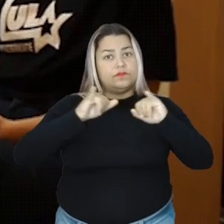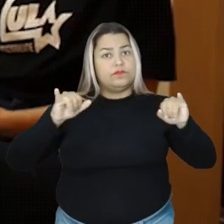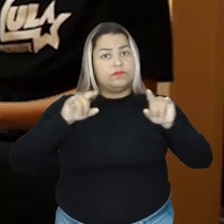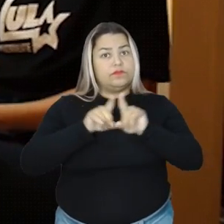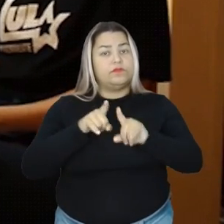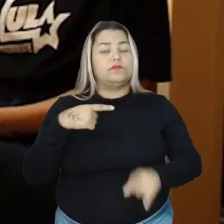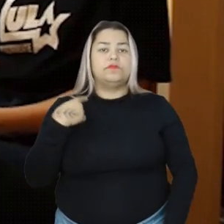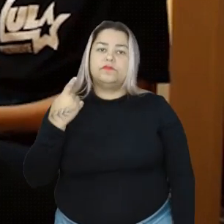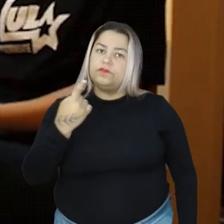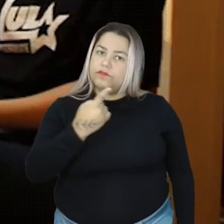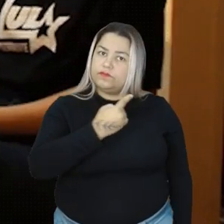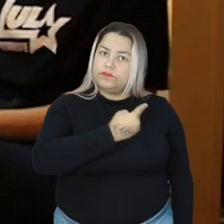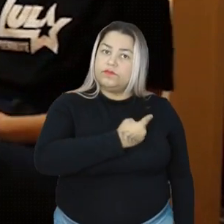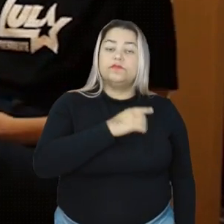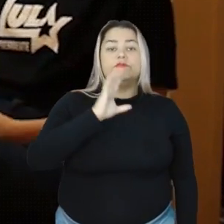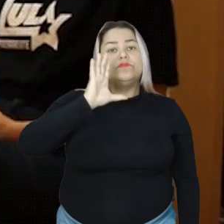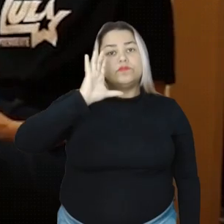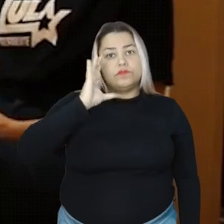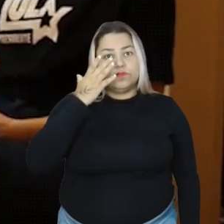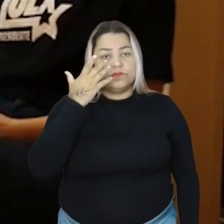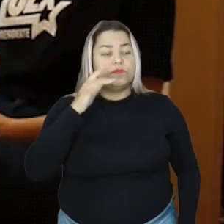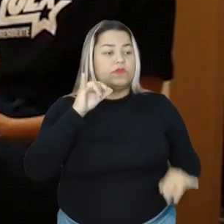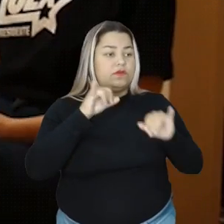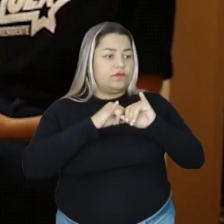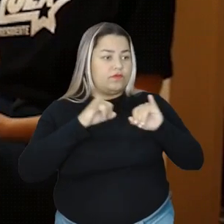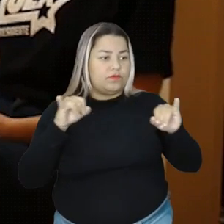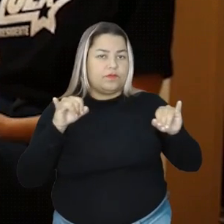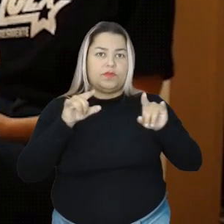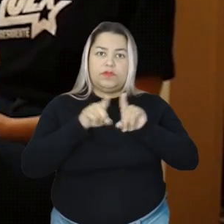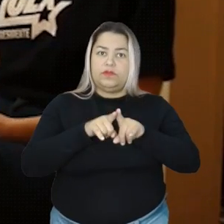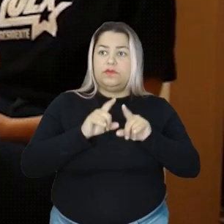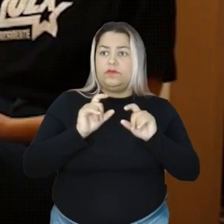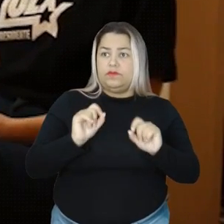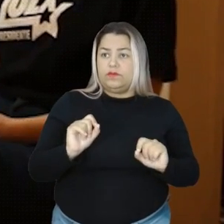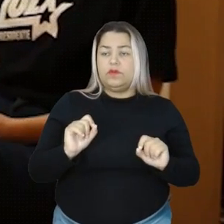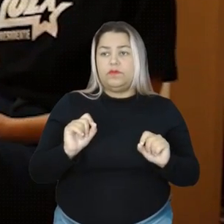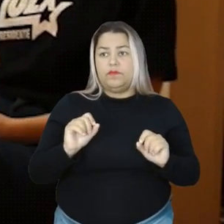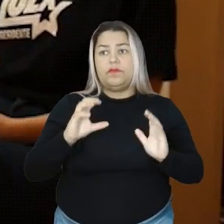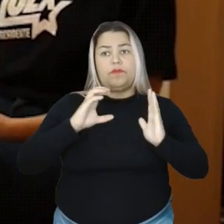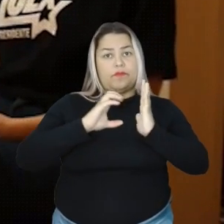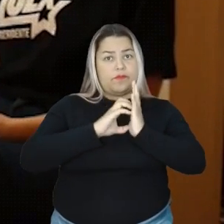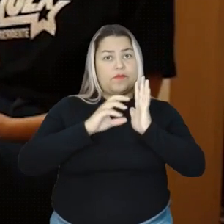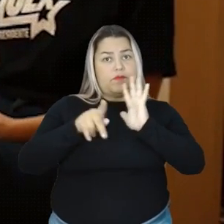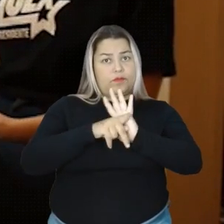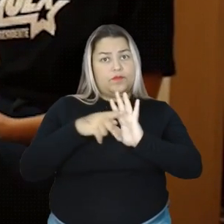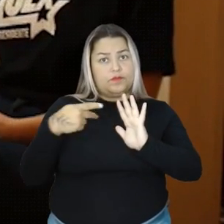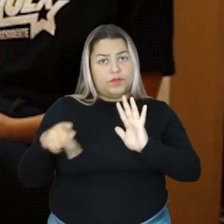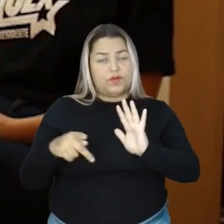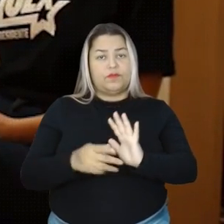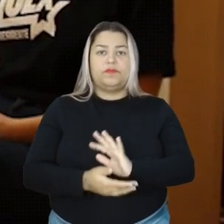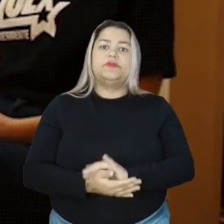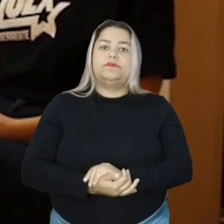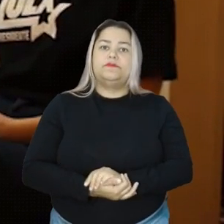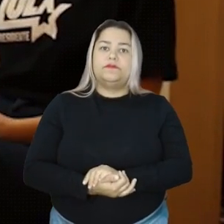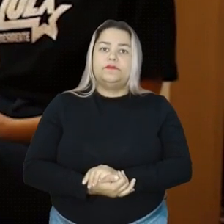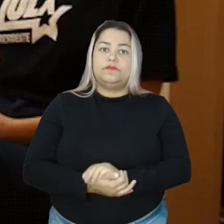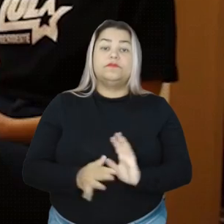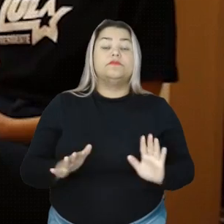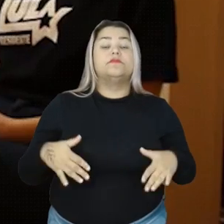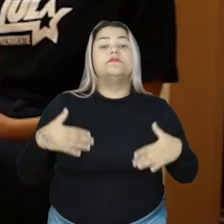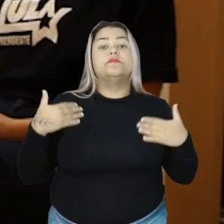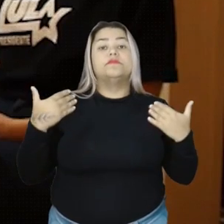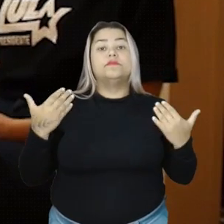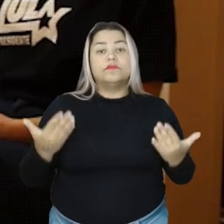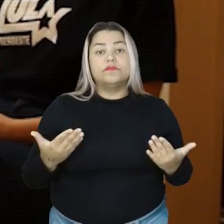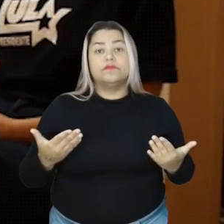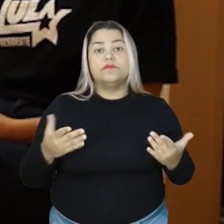nós decidimos e fomos com candidatura própria. E